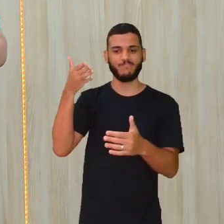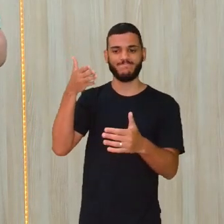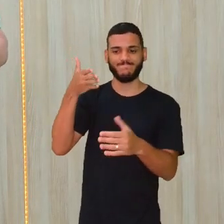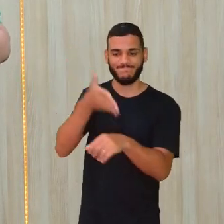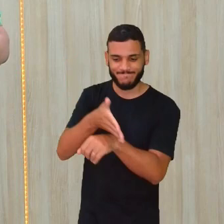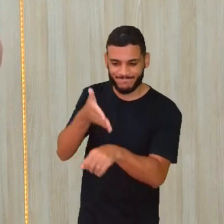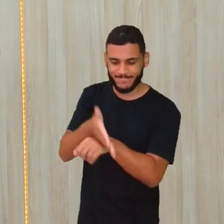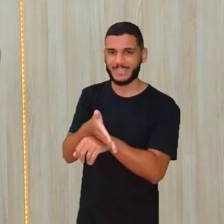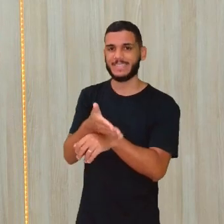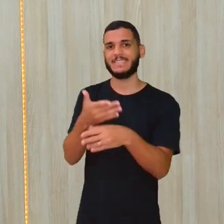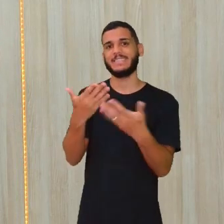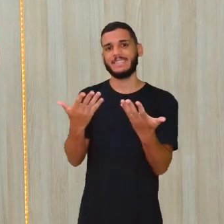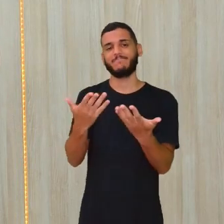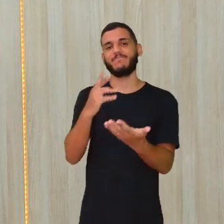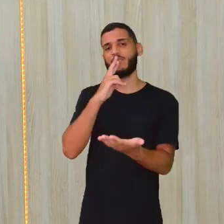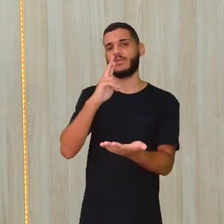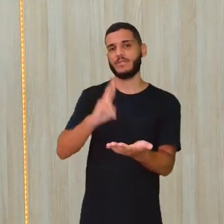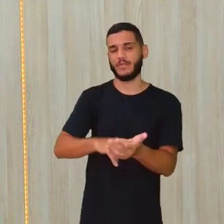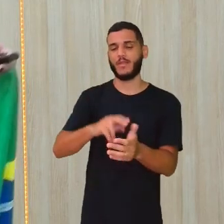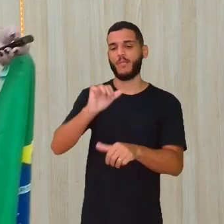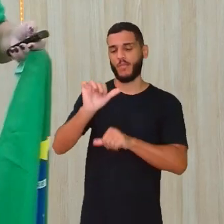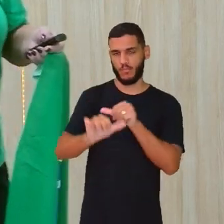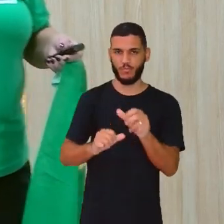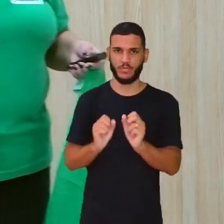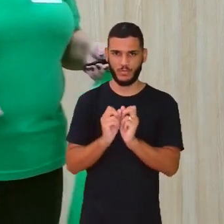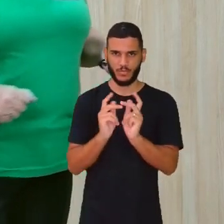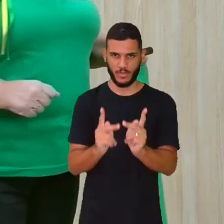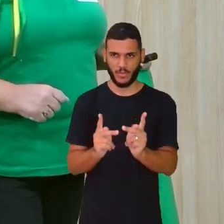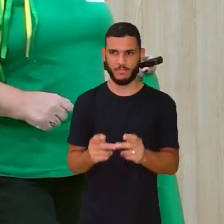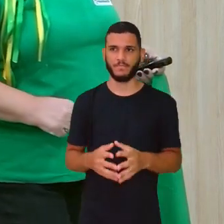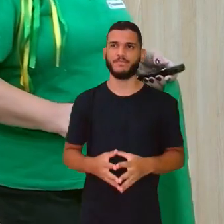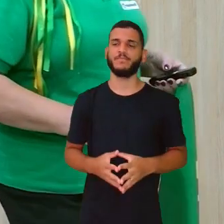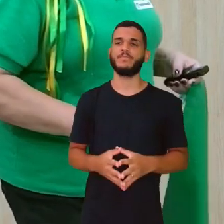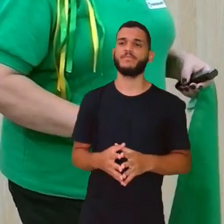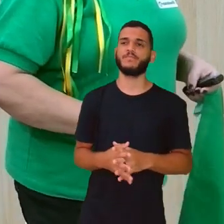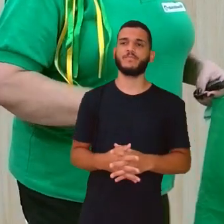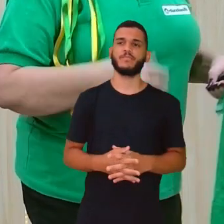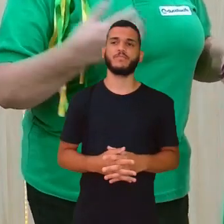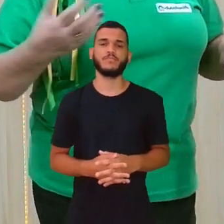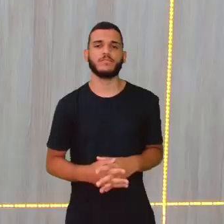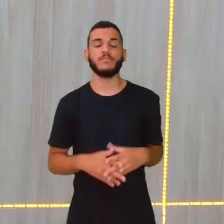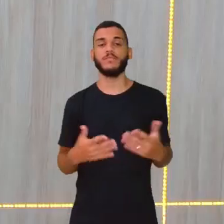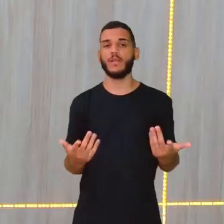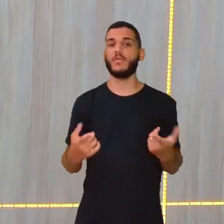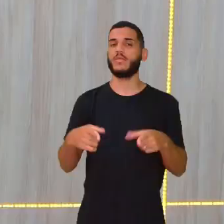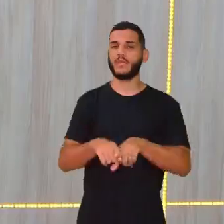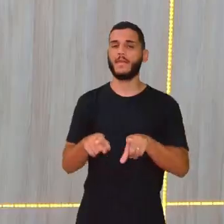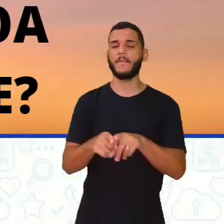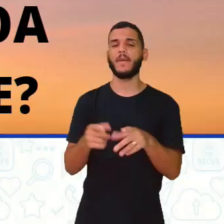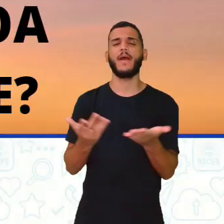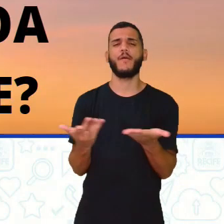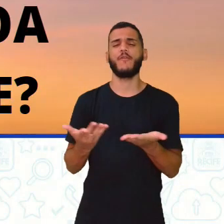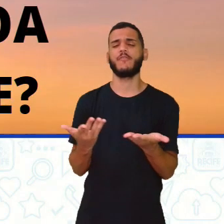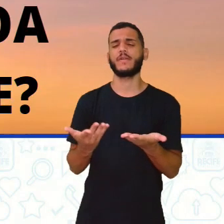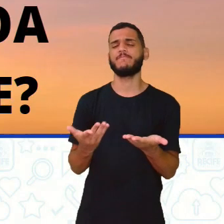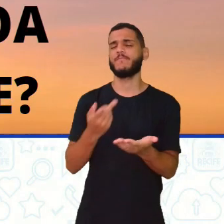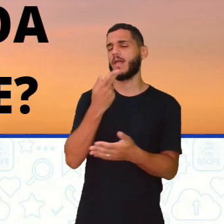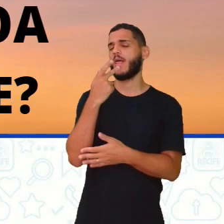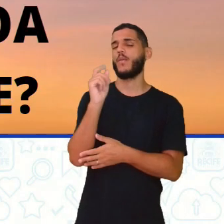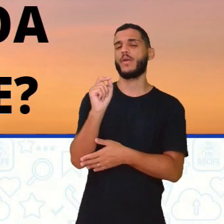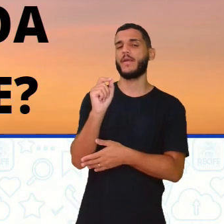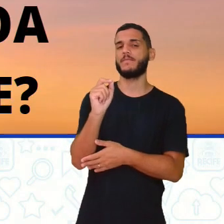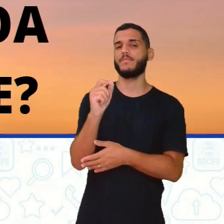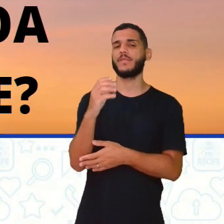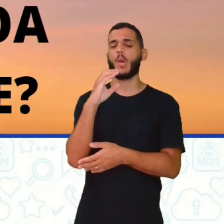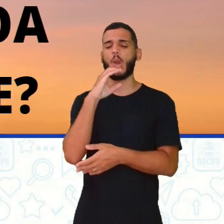aí, claro que vai ter que oscilar, ok? Vamos continuar. E aí a gente vai conversar um pouquinho, falando do calor,